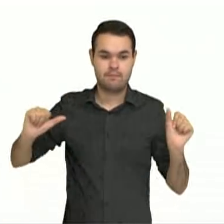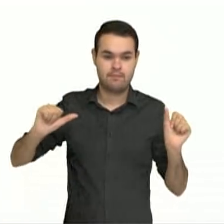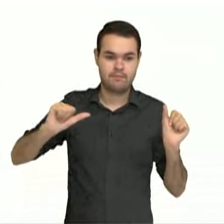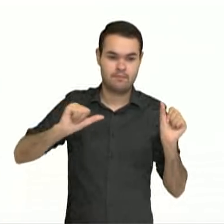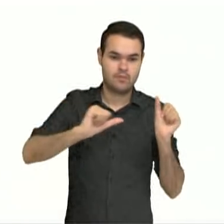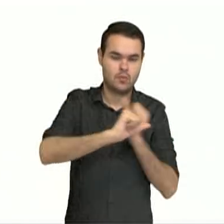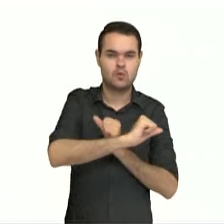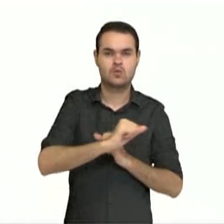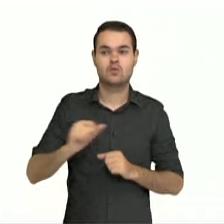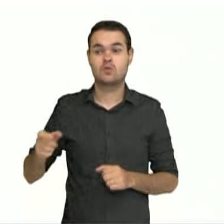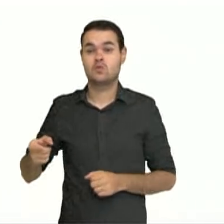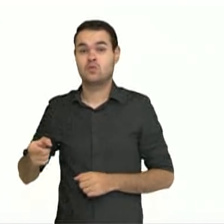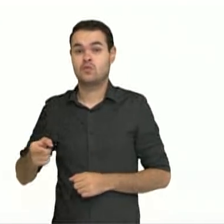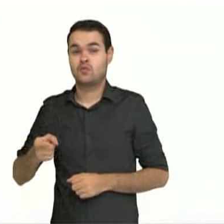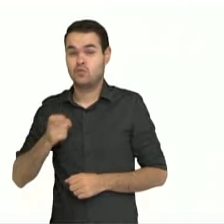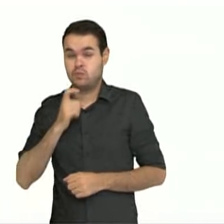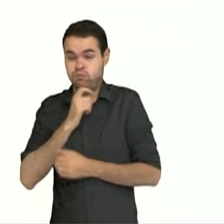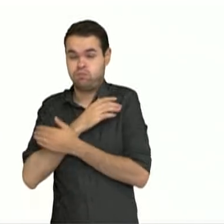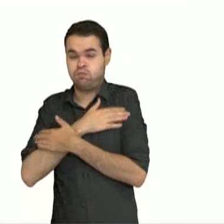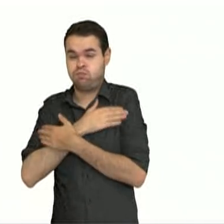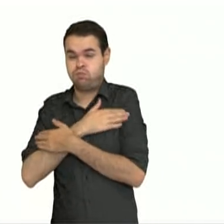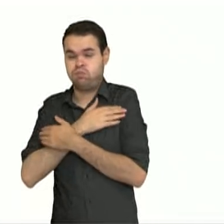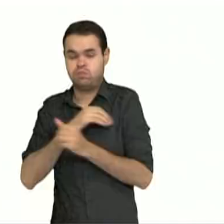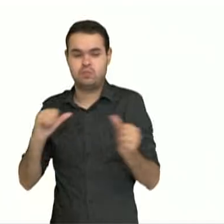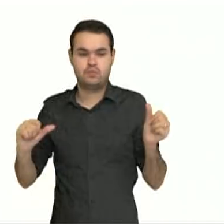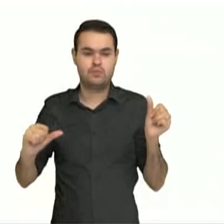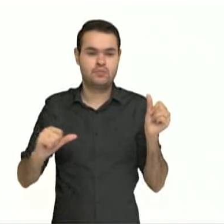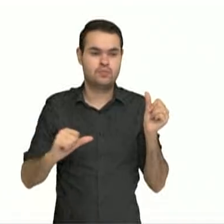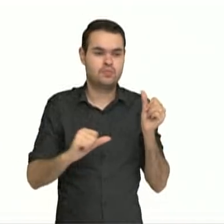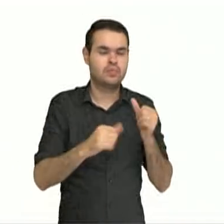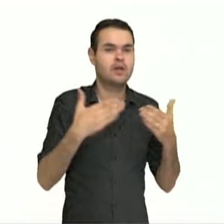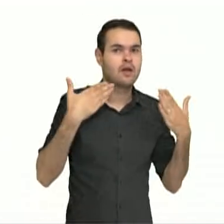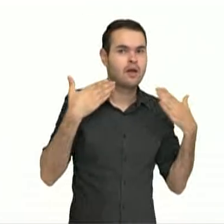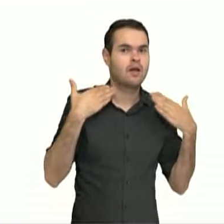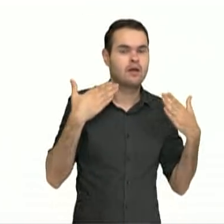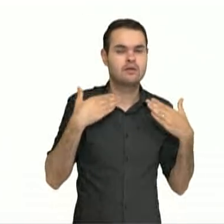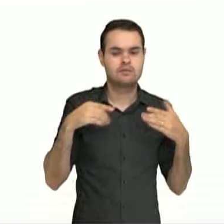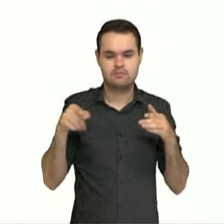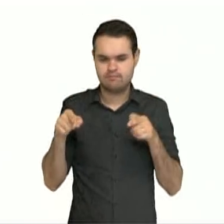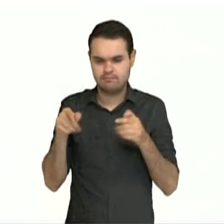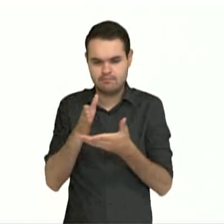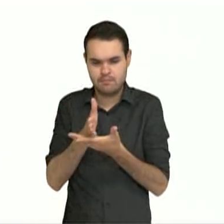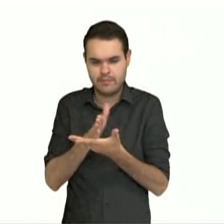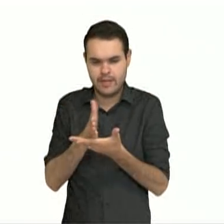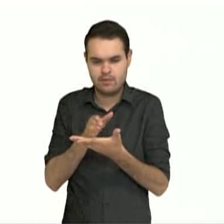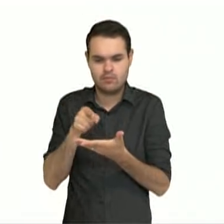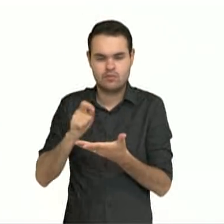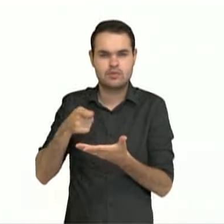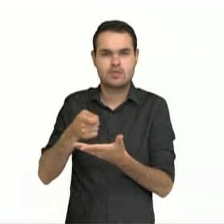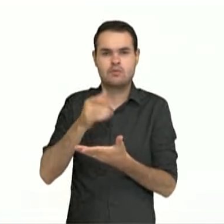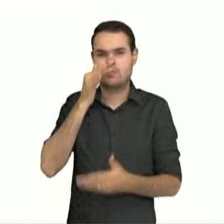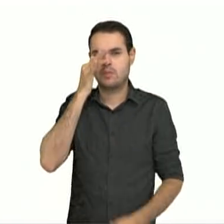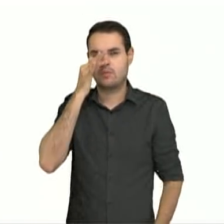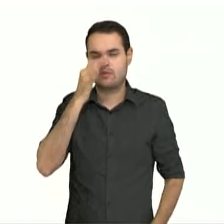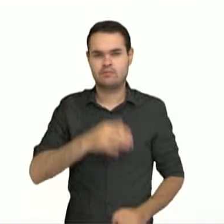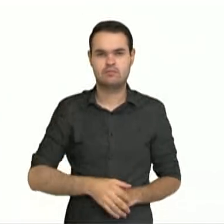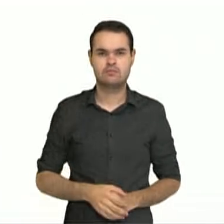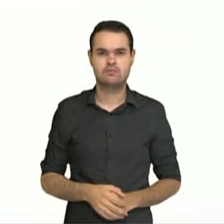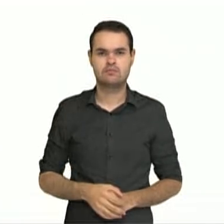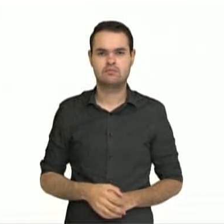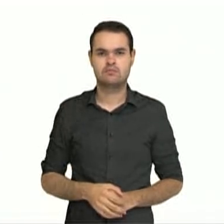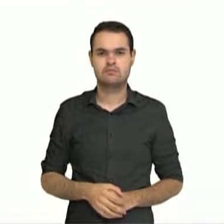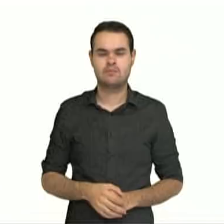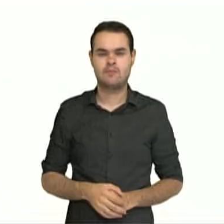do período mais frio, que é o inverno, para o período mais quente. Então, no meio ali a gente vai ter a primavera, tá? E o inverno,